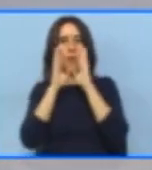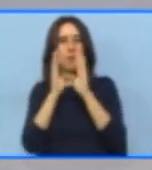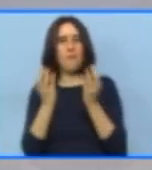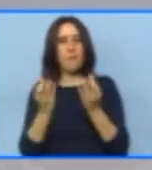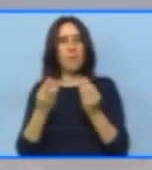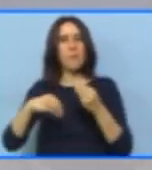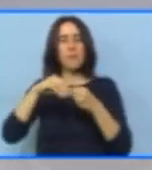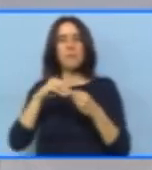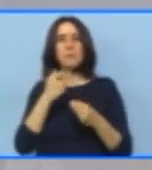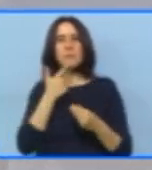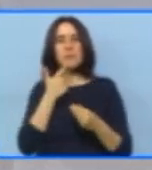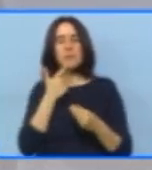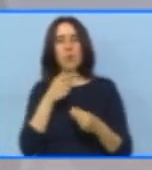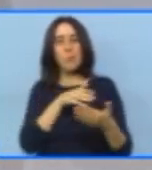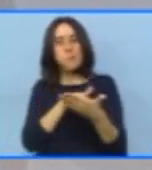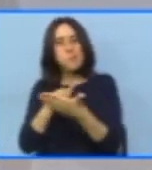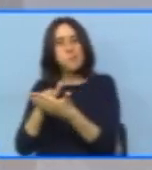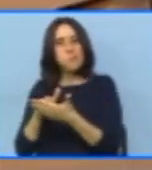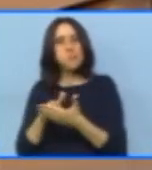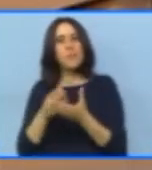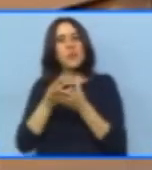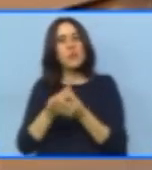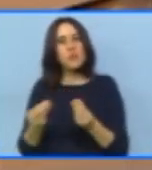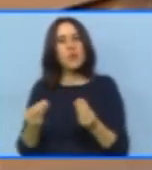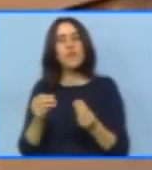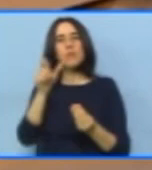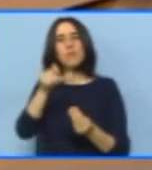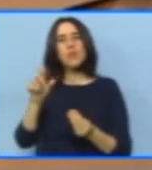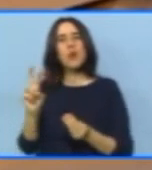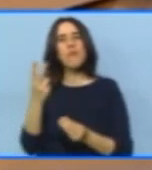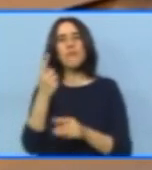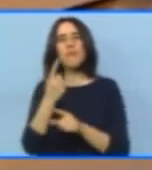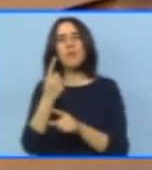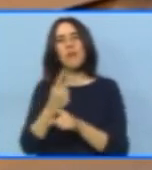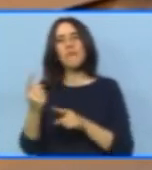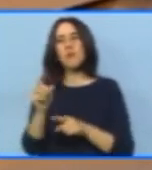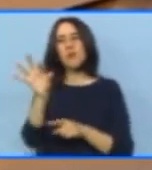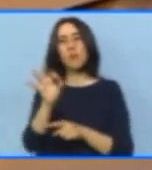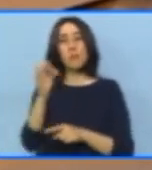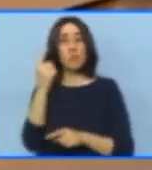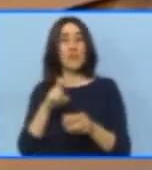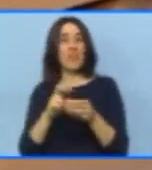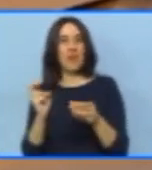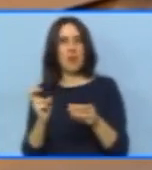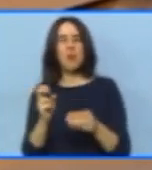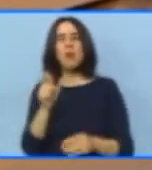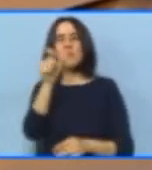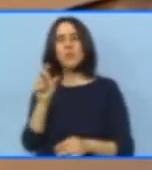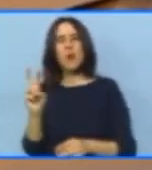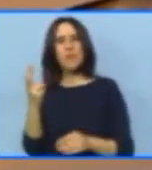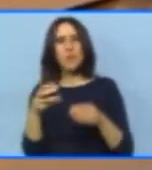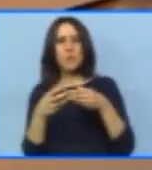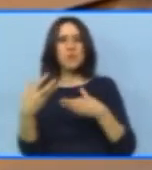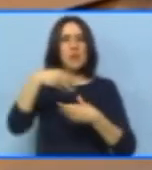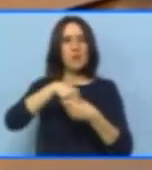como percebeu que os bloqueios não se resolvem nomeando outras duas pessoas, porque já tinha saído uma primeira, outras duas pessoas para aquela comissão,